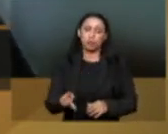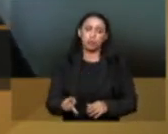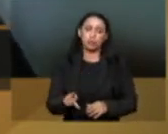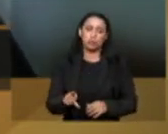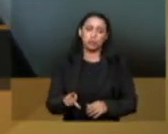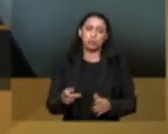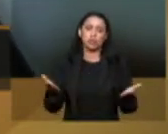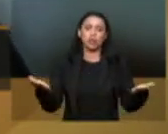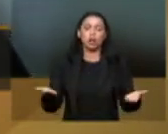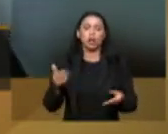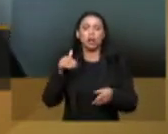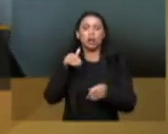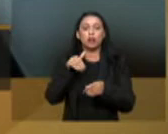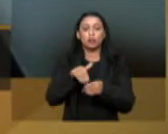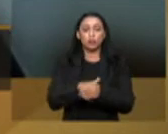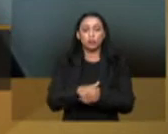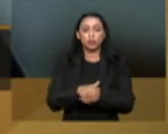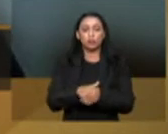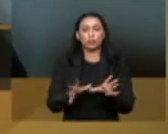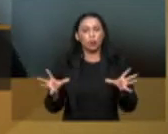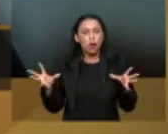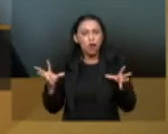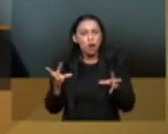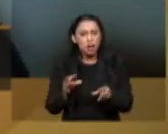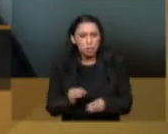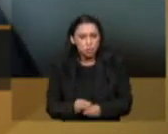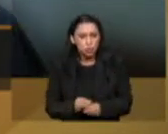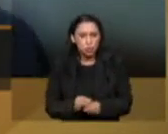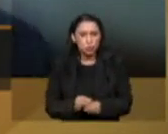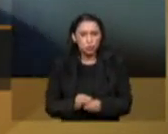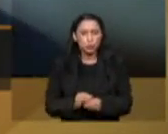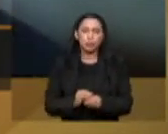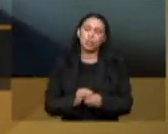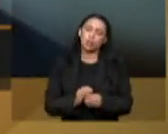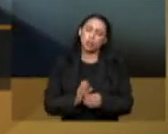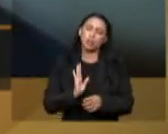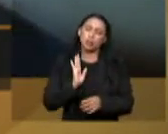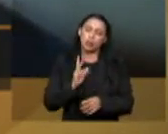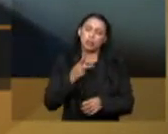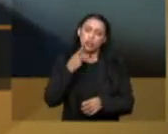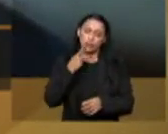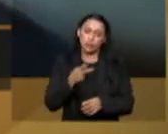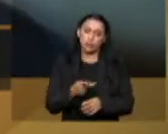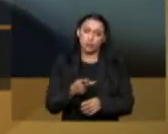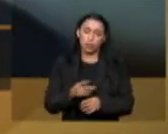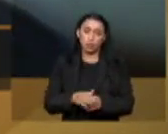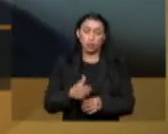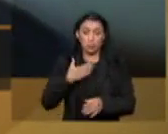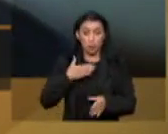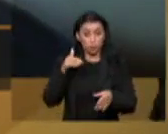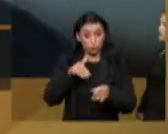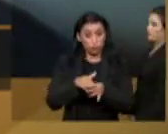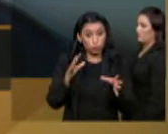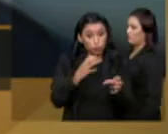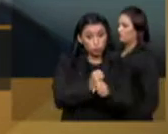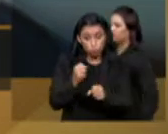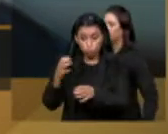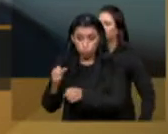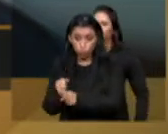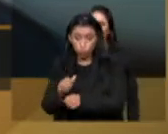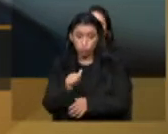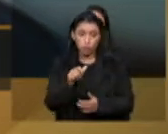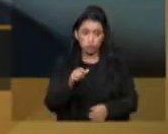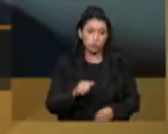passo ao voto que procurarei resumir como costumo fazer. O voto será conjunto para as